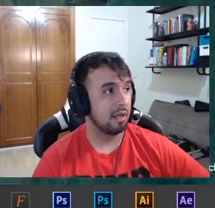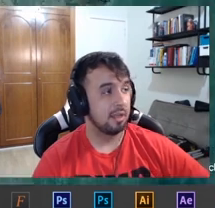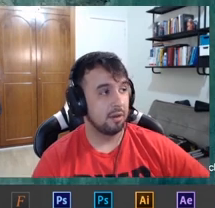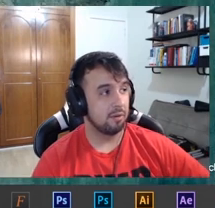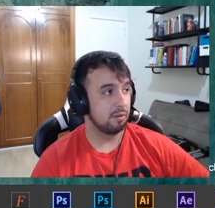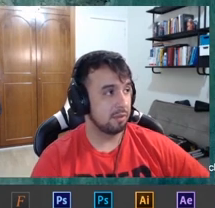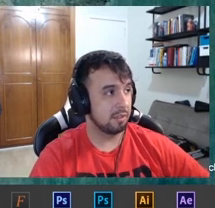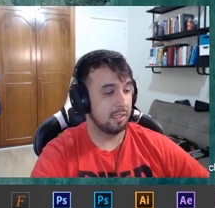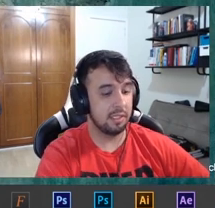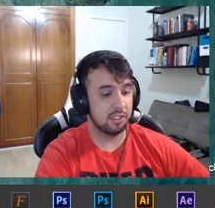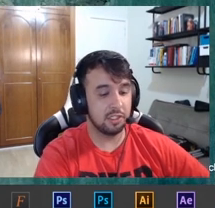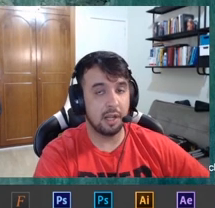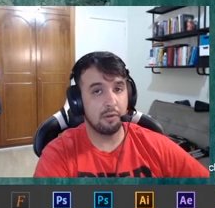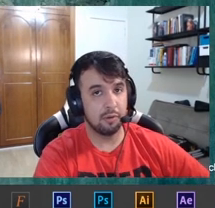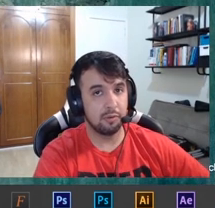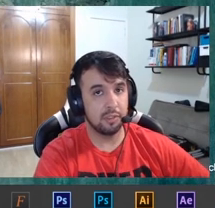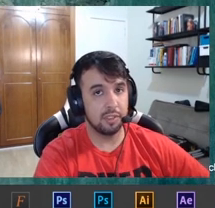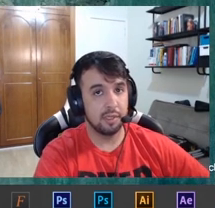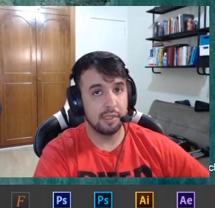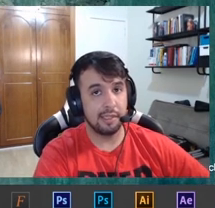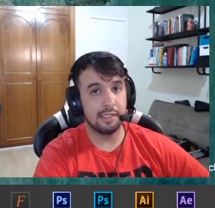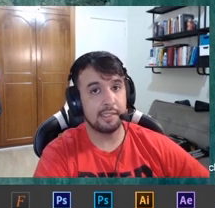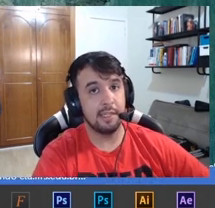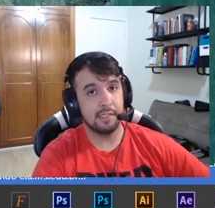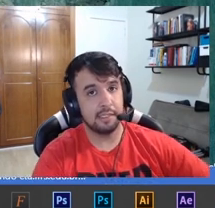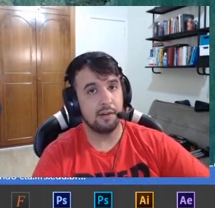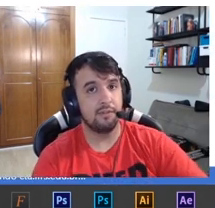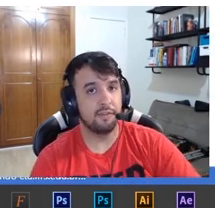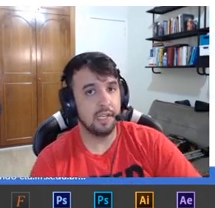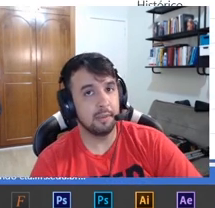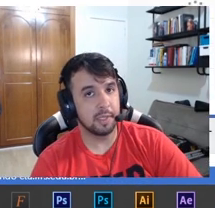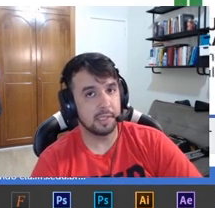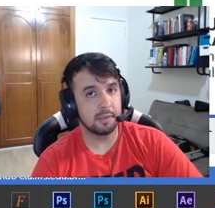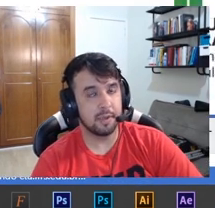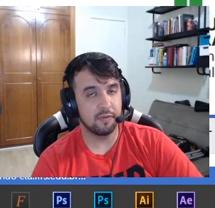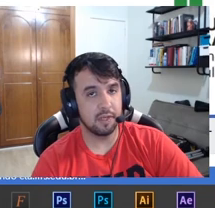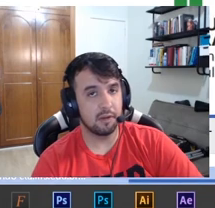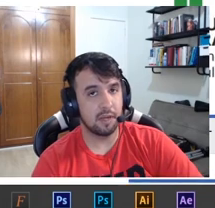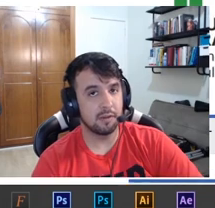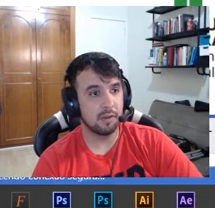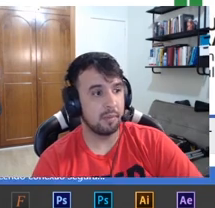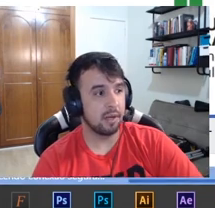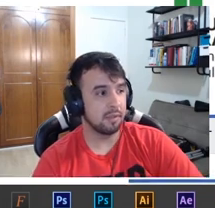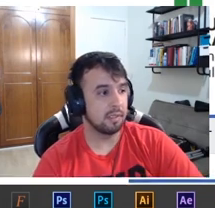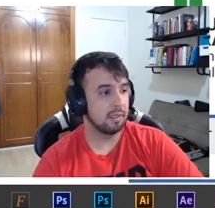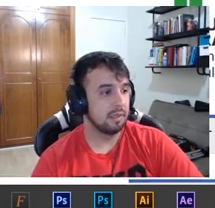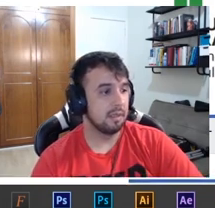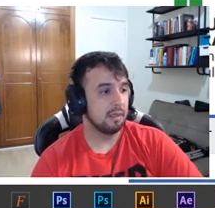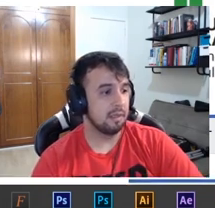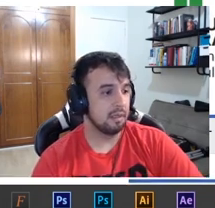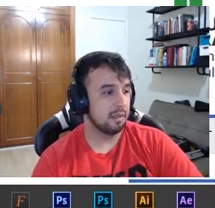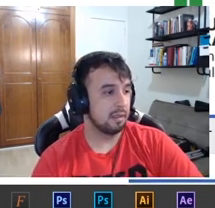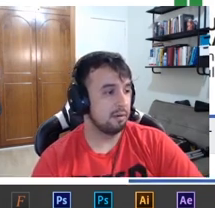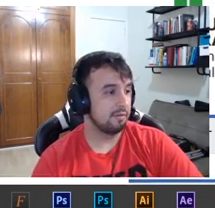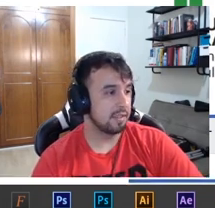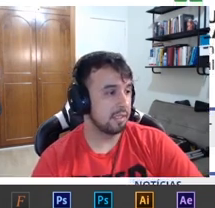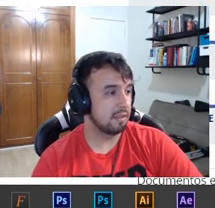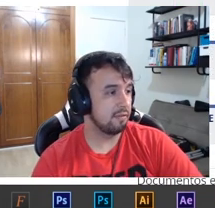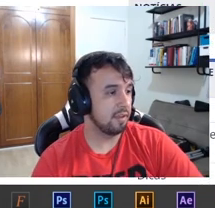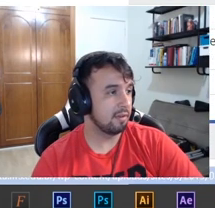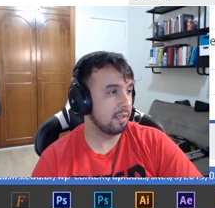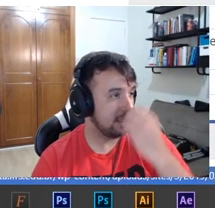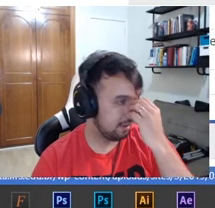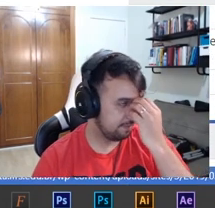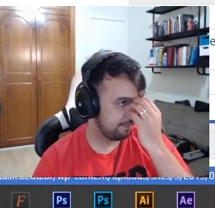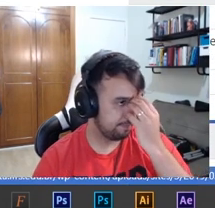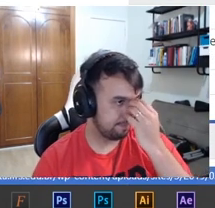colocar os links de download da extensão Vlibras para você colocar no seu browser. Como vocês